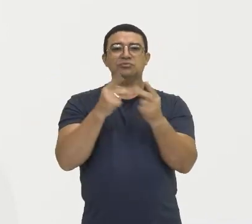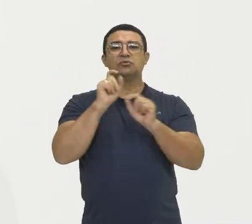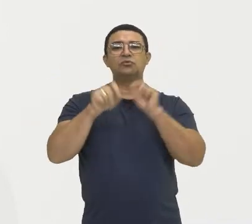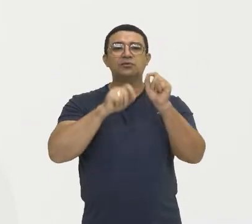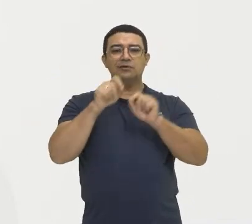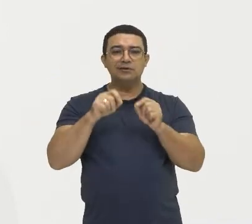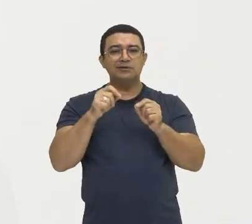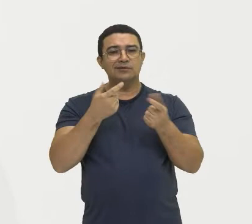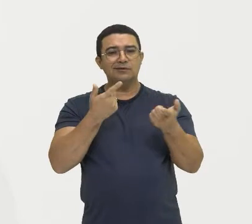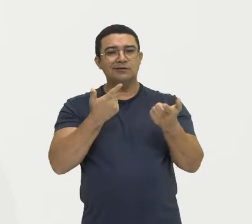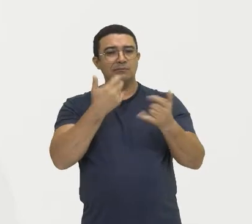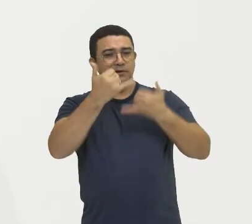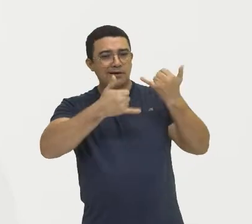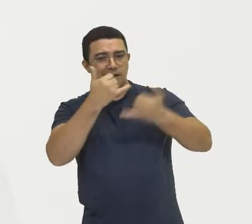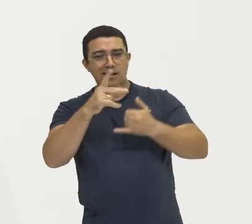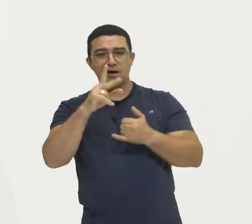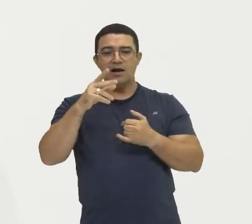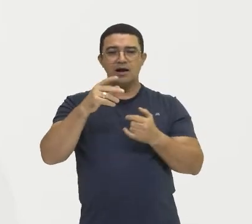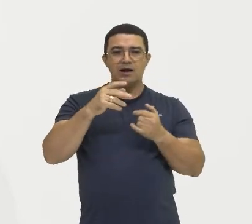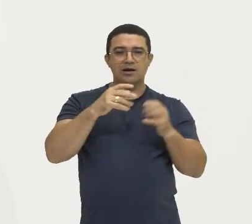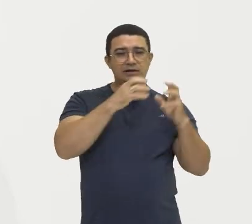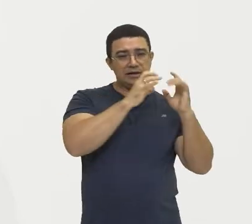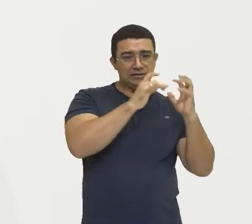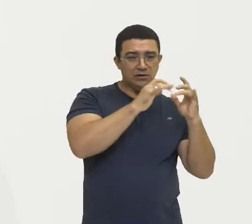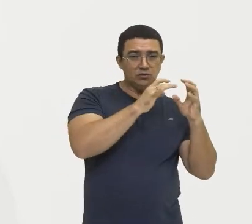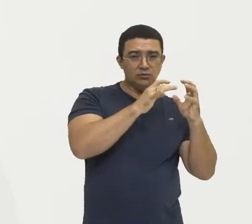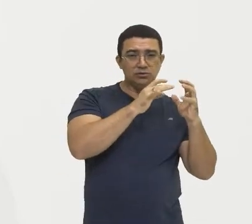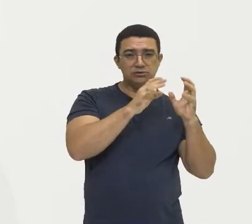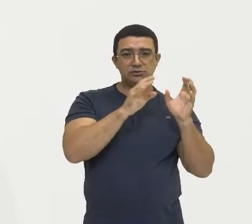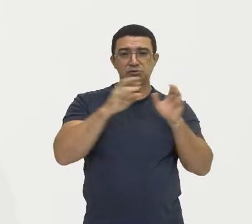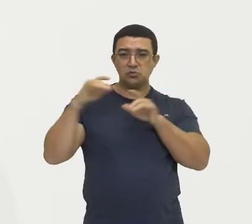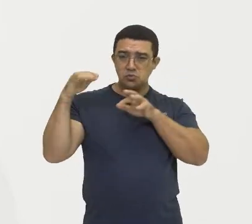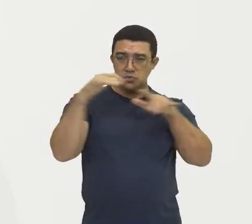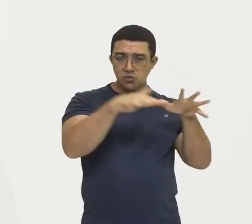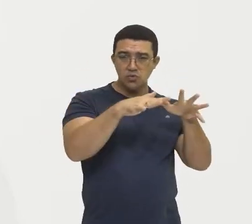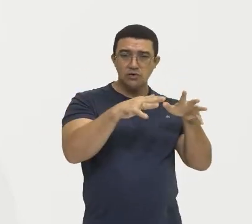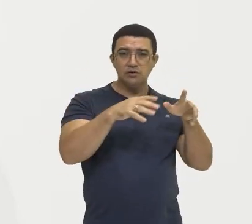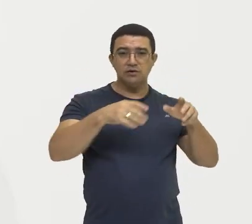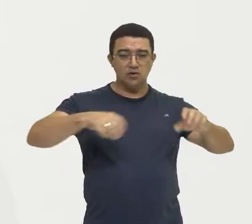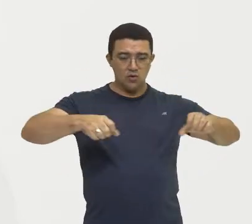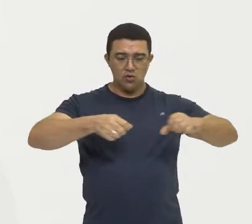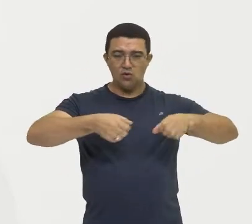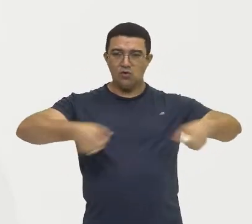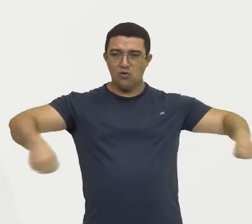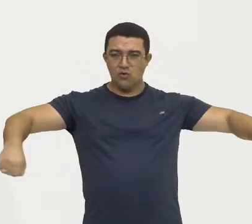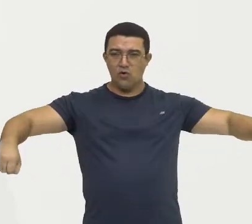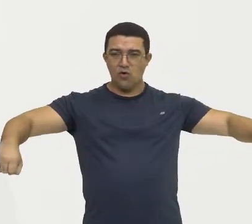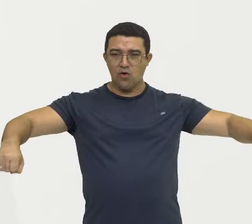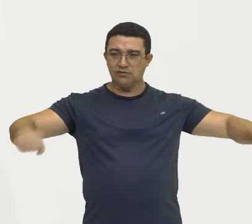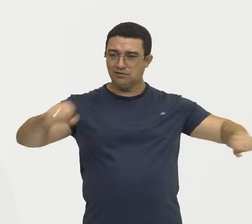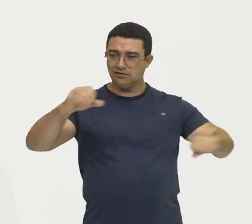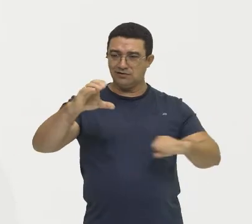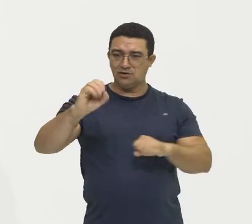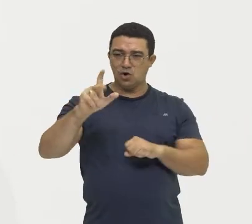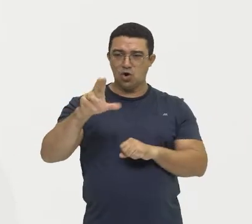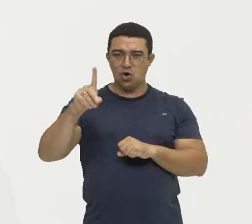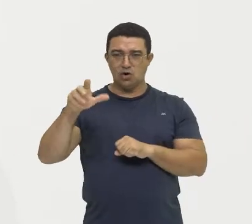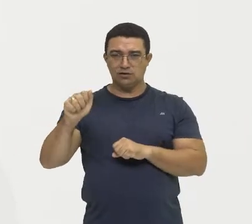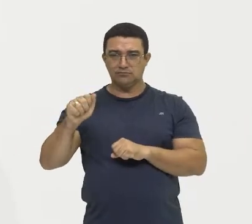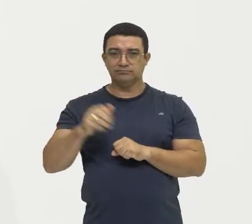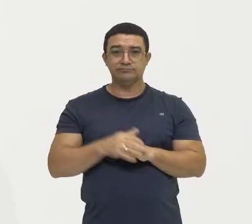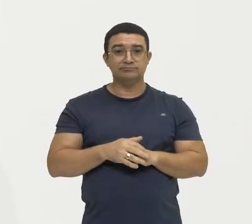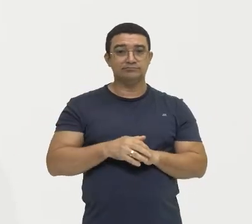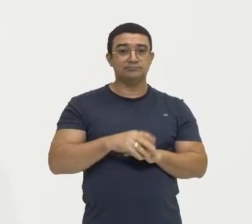corda que se chama coração. Então, vejam bem, aqui, ó, roda, rima